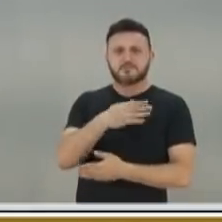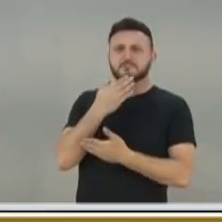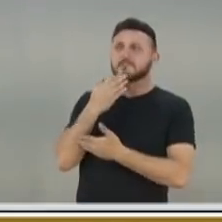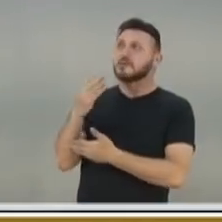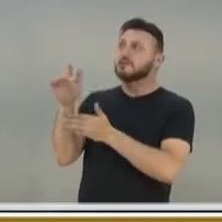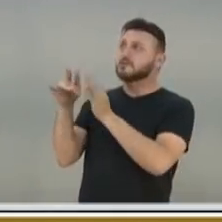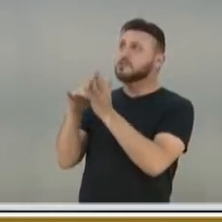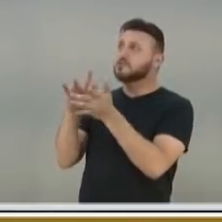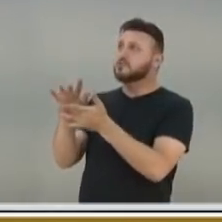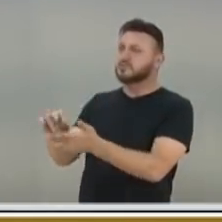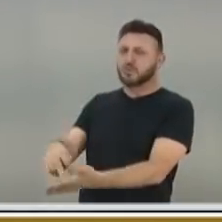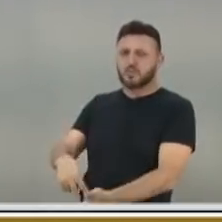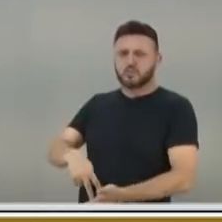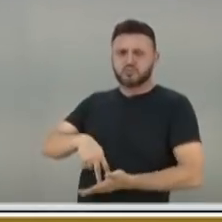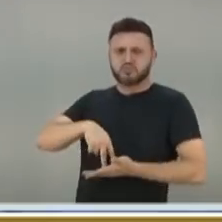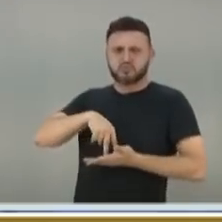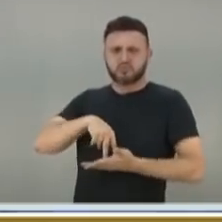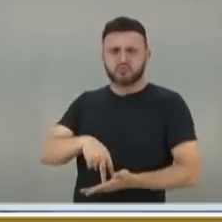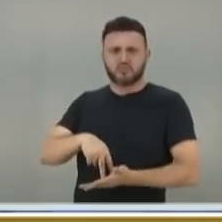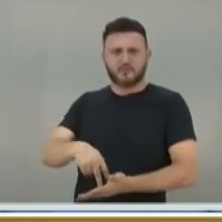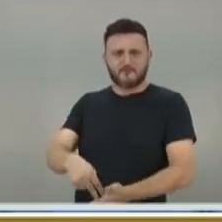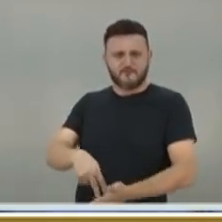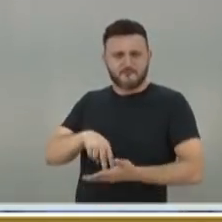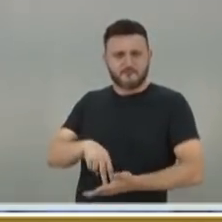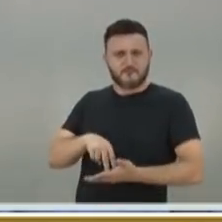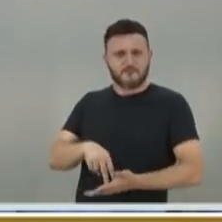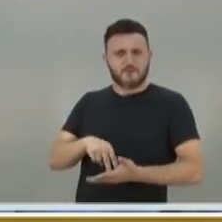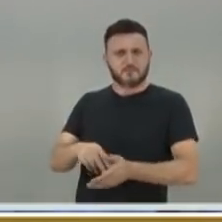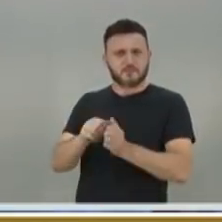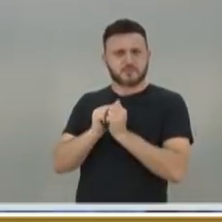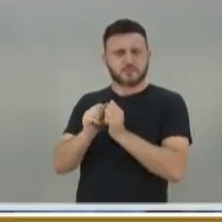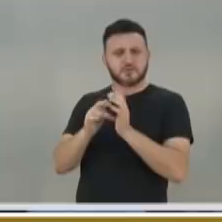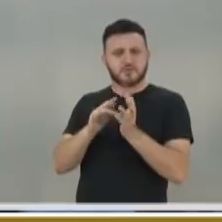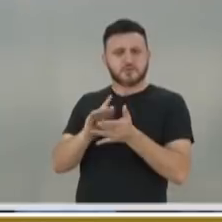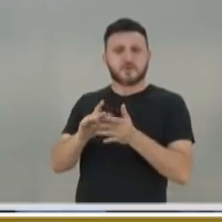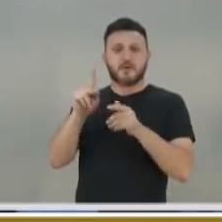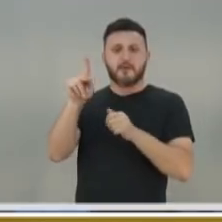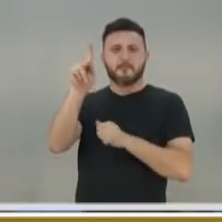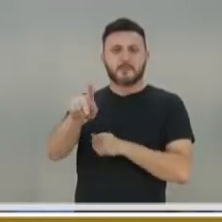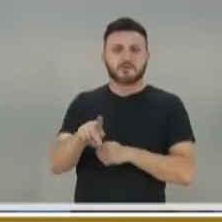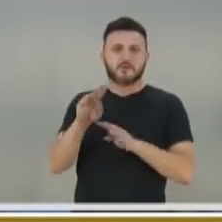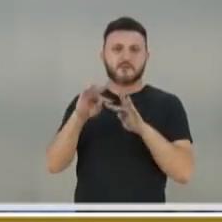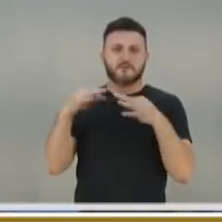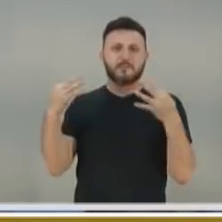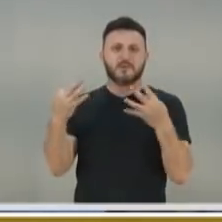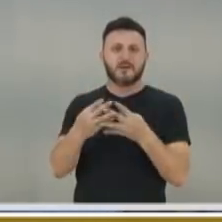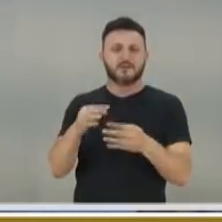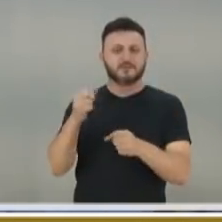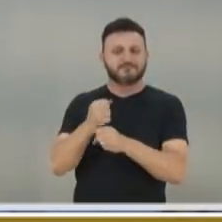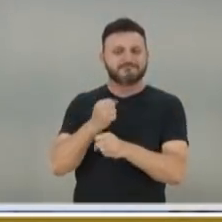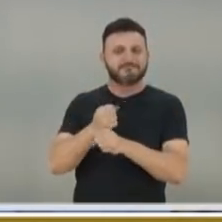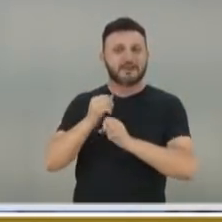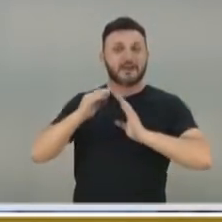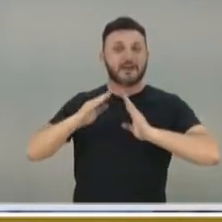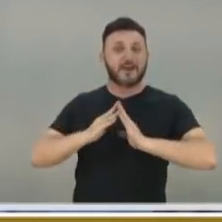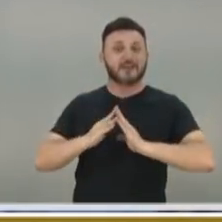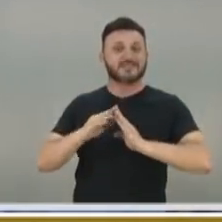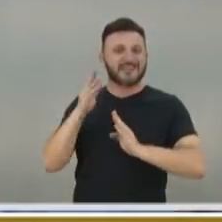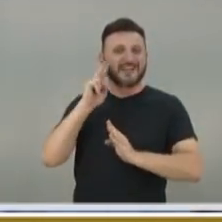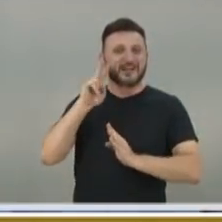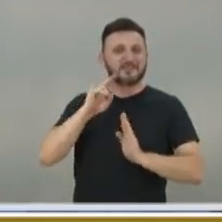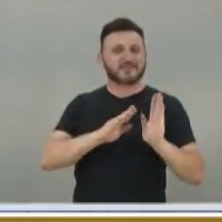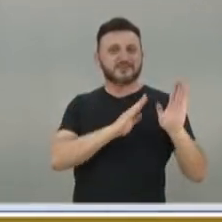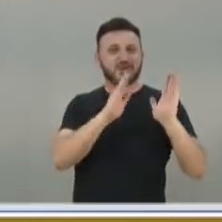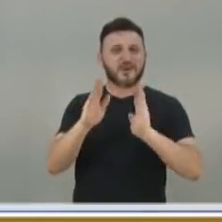boa nova da família que a pastoral familiar quer fazer e faz todos os dias. E que a gente quer dizer para vocês. Então, se tem algo que a